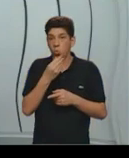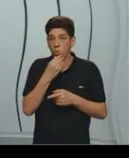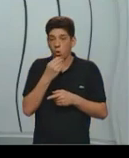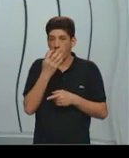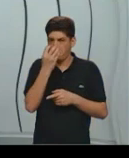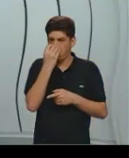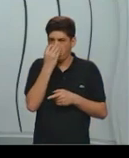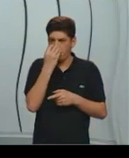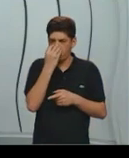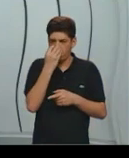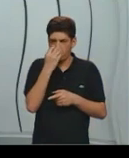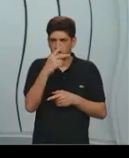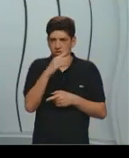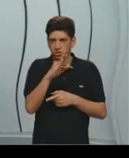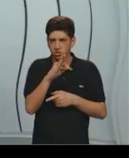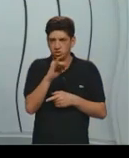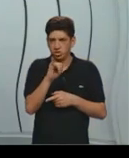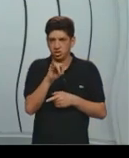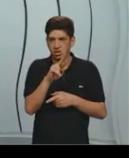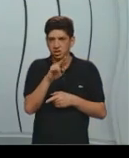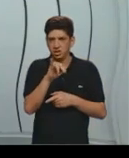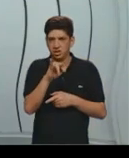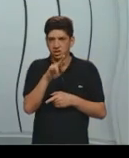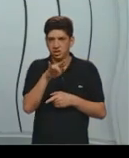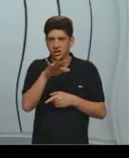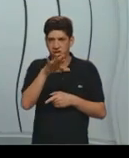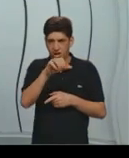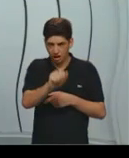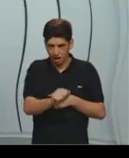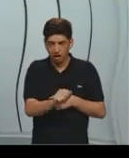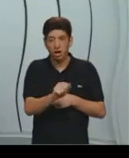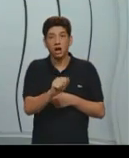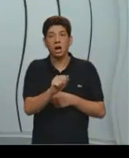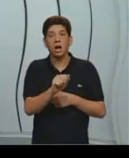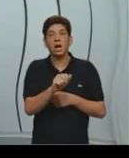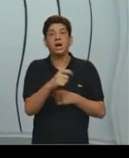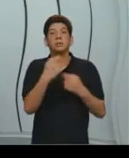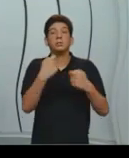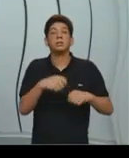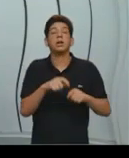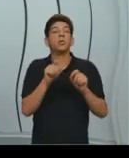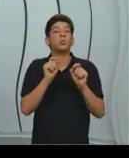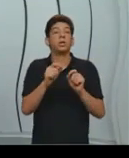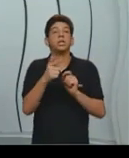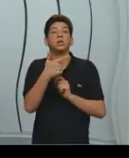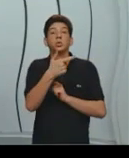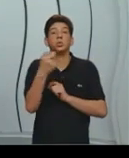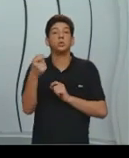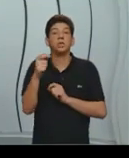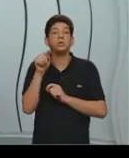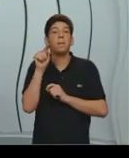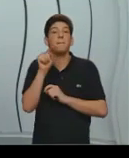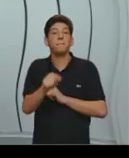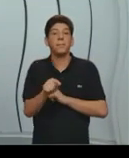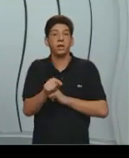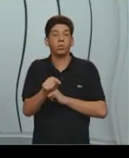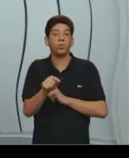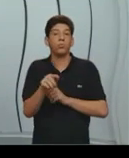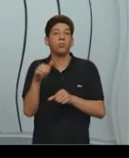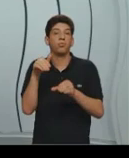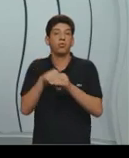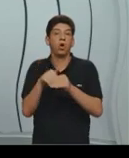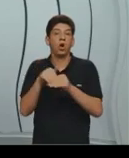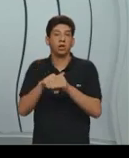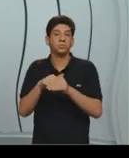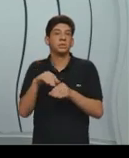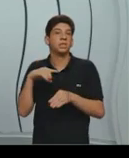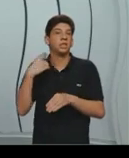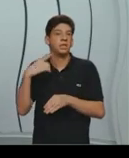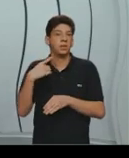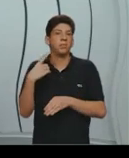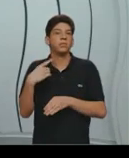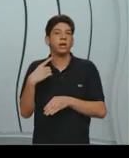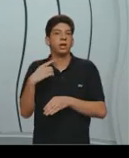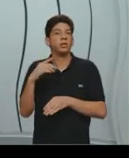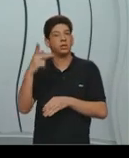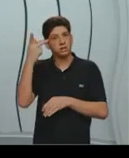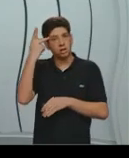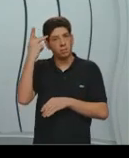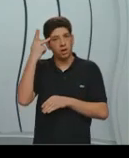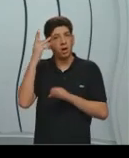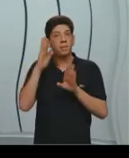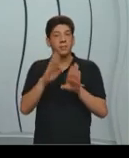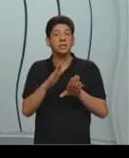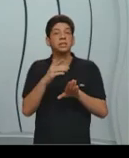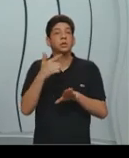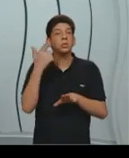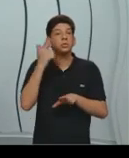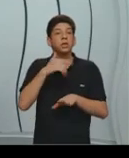precisava, vamos supor, eu não sei os dados exatos, mas ele precisava de 200 mil votos para ser eleito como deputado federal em São Paulo. Só que ele conseguiu